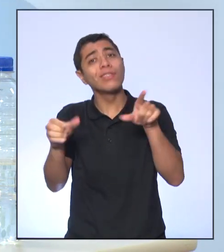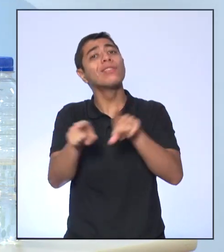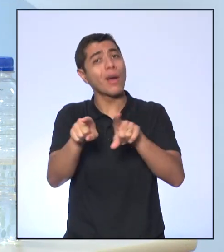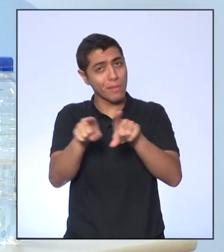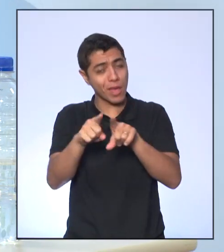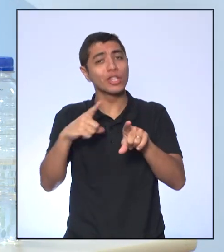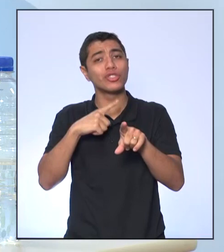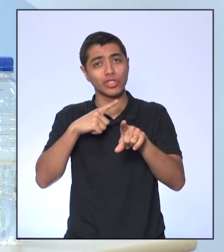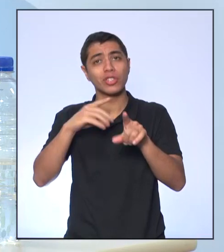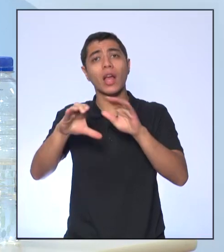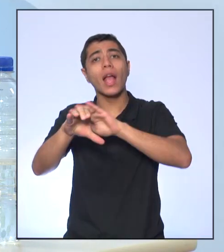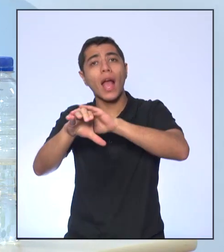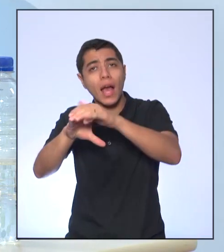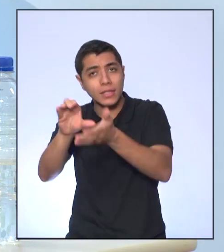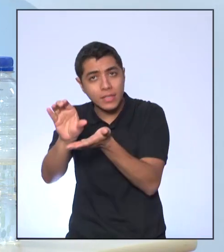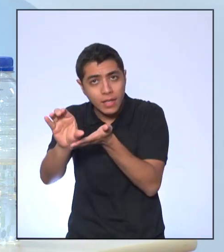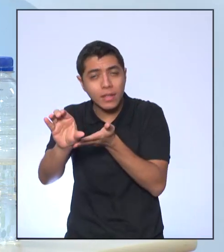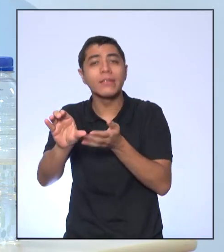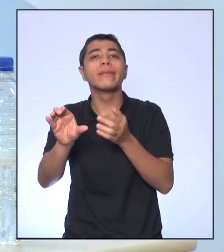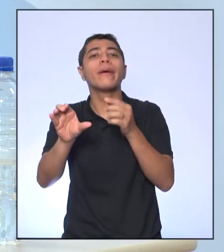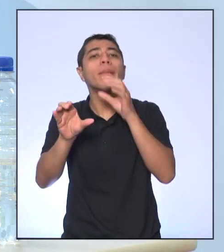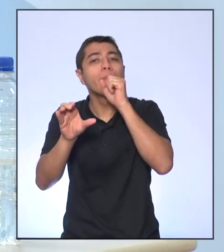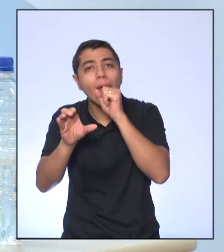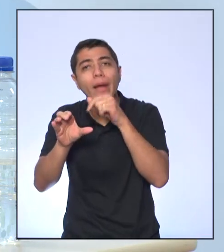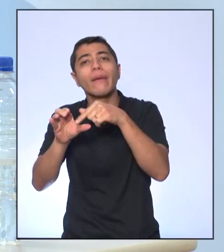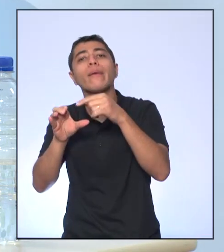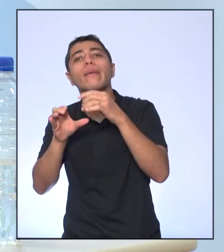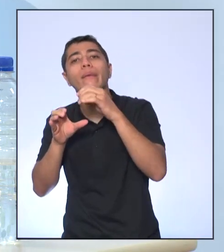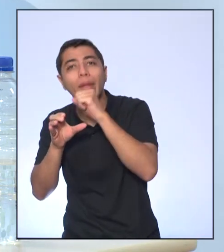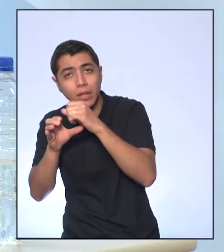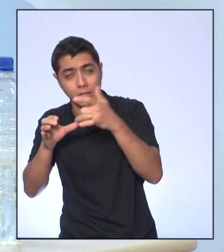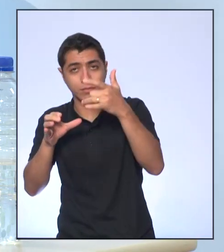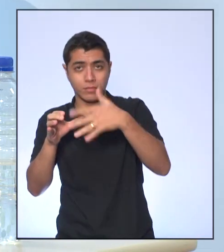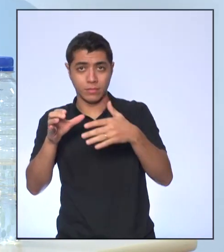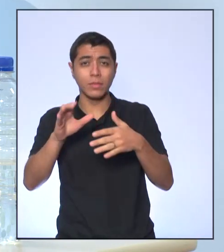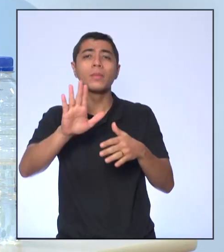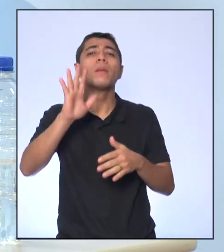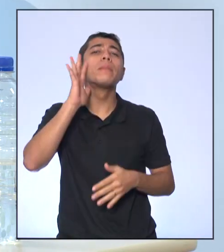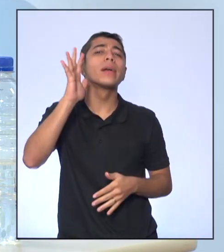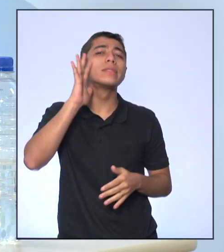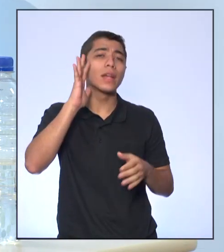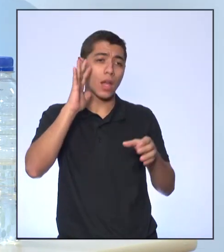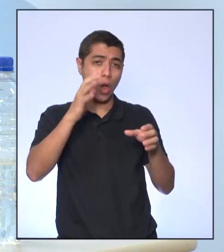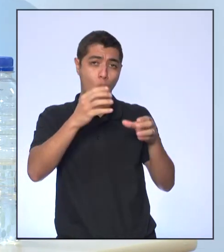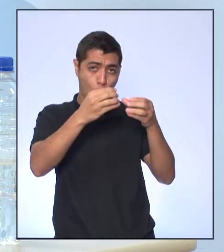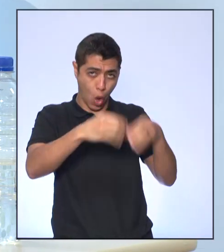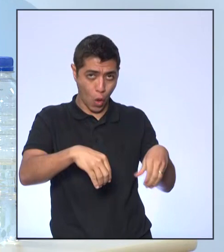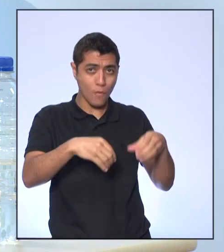minha clara, que cor é a clara do ovo cru? Ela é